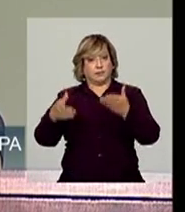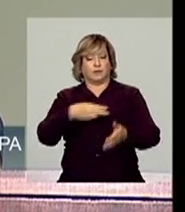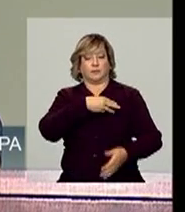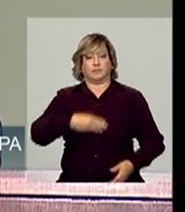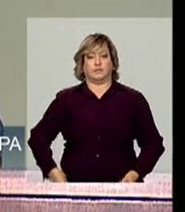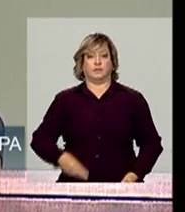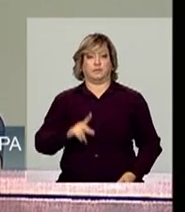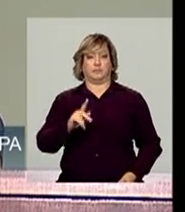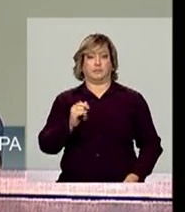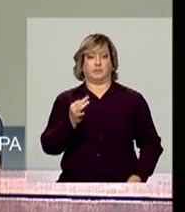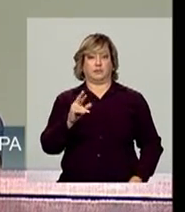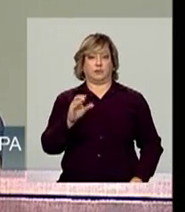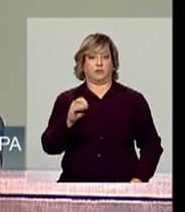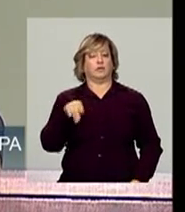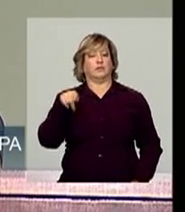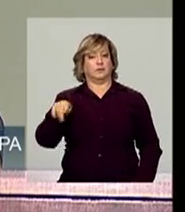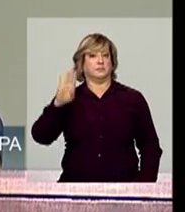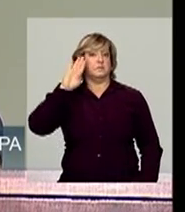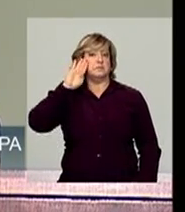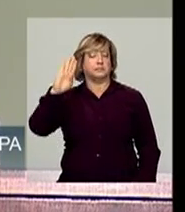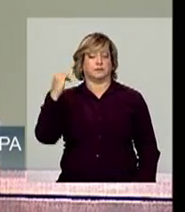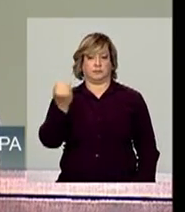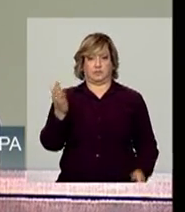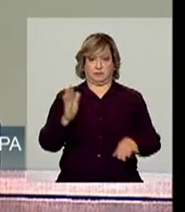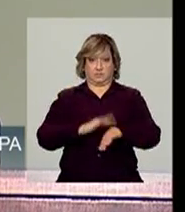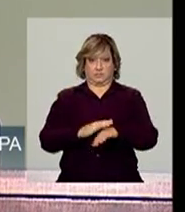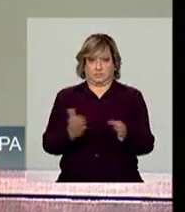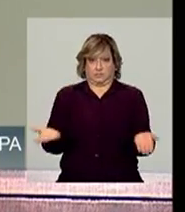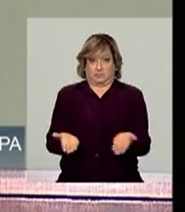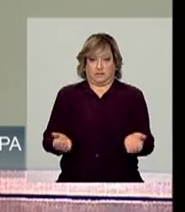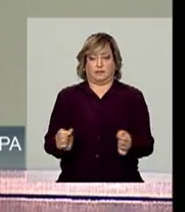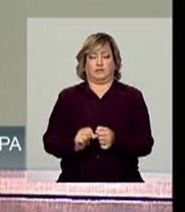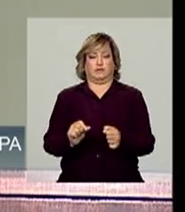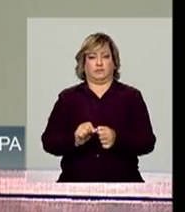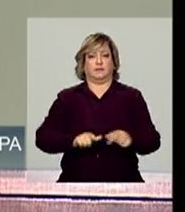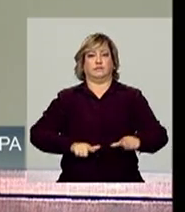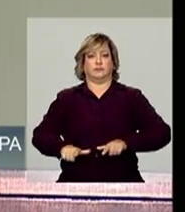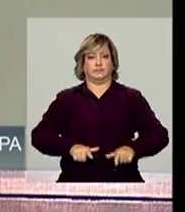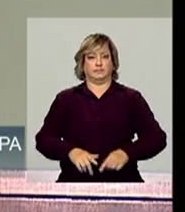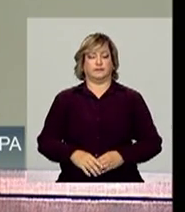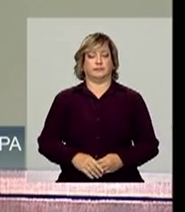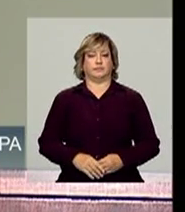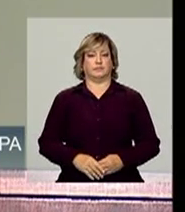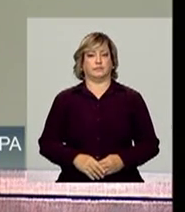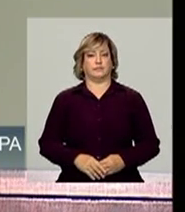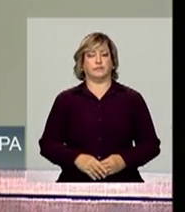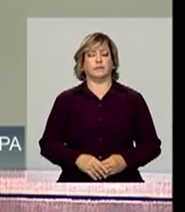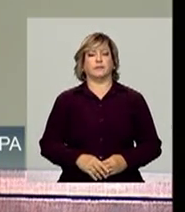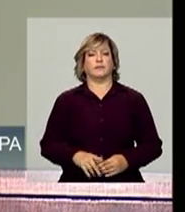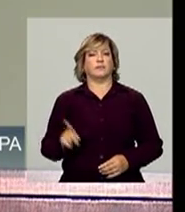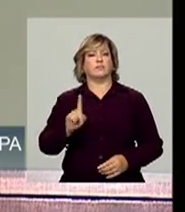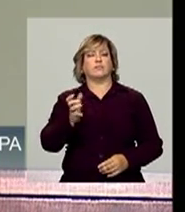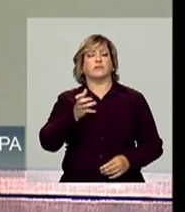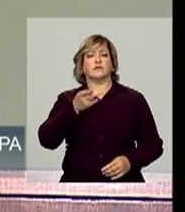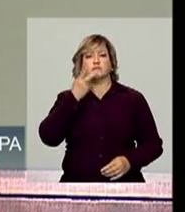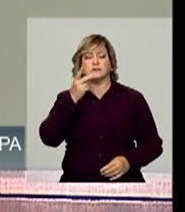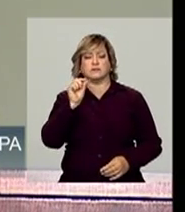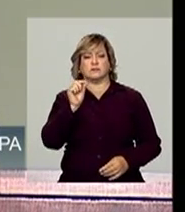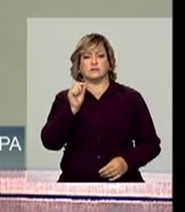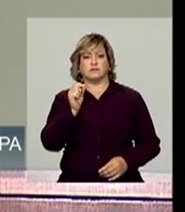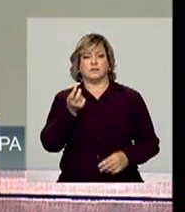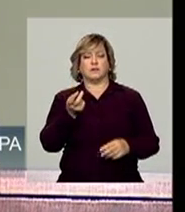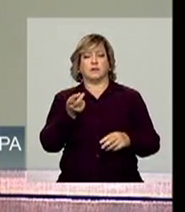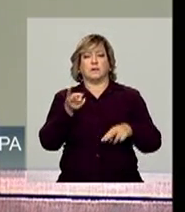patriota, seu principal executor e elaborador. Não se trata de ficar presos